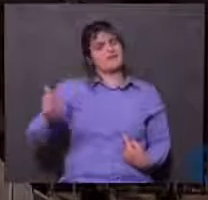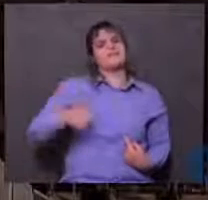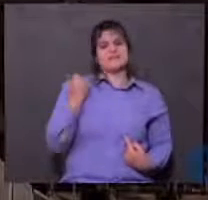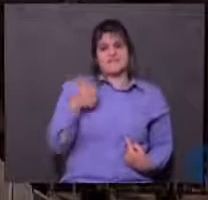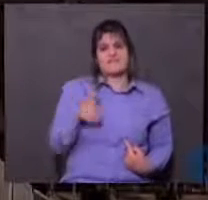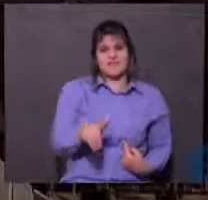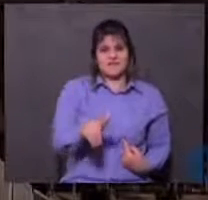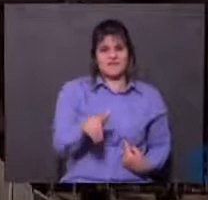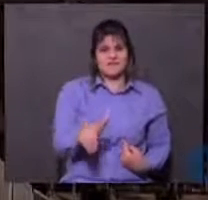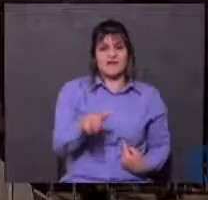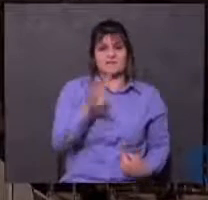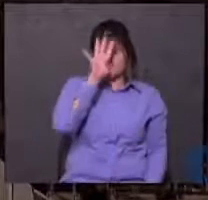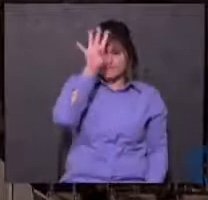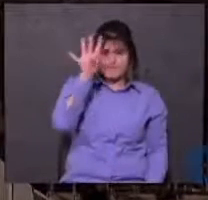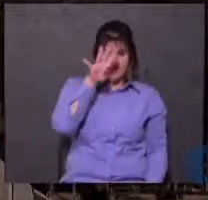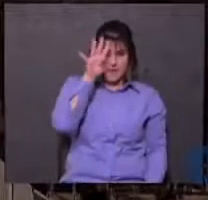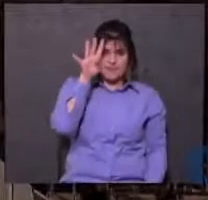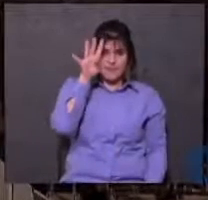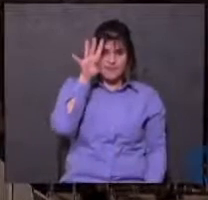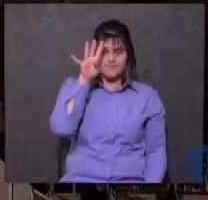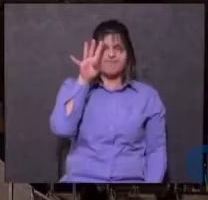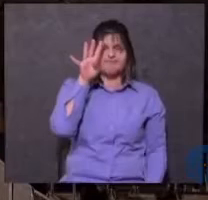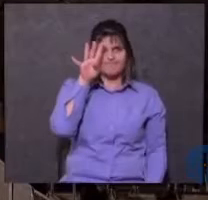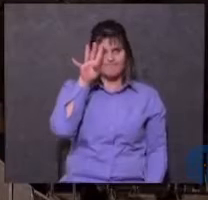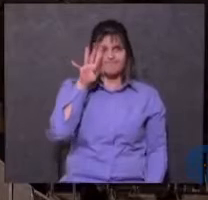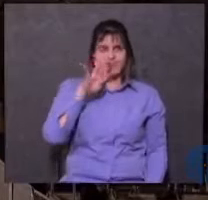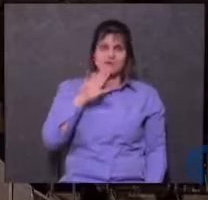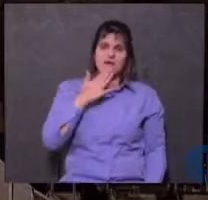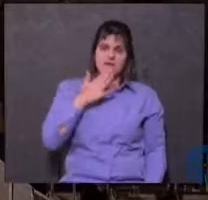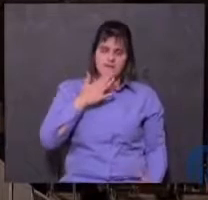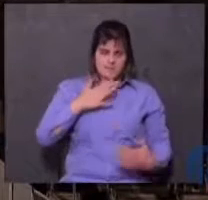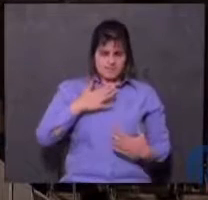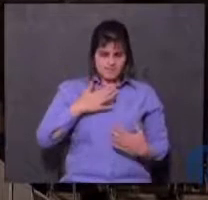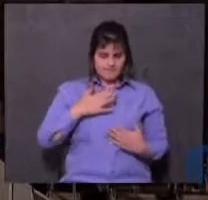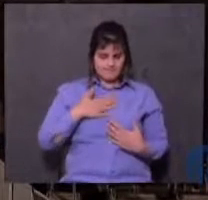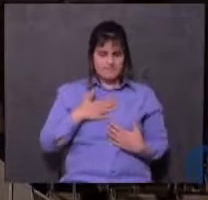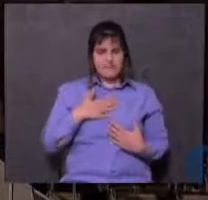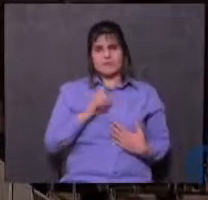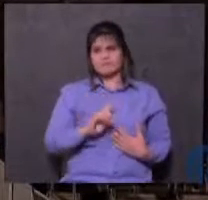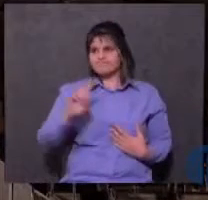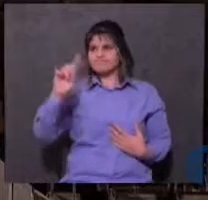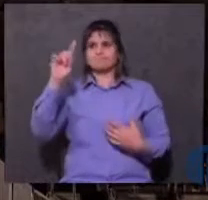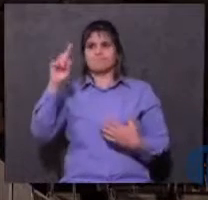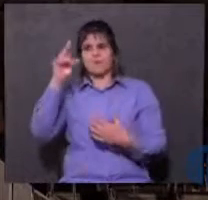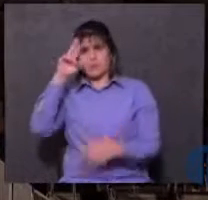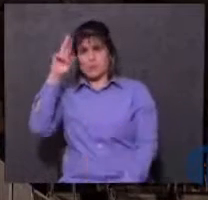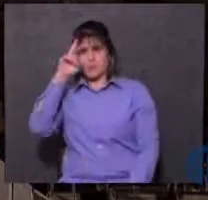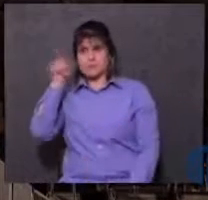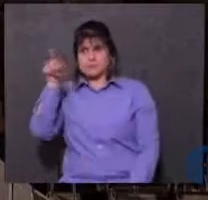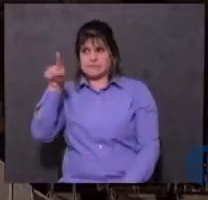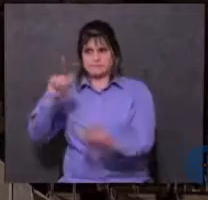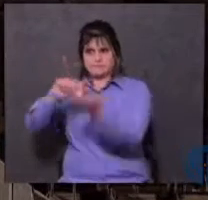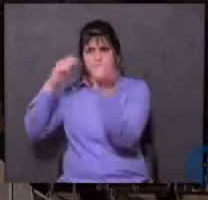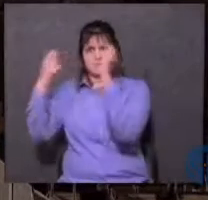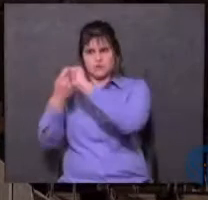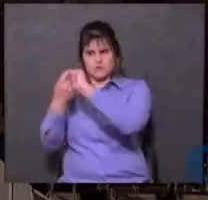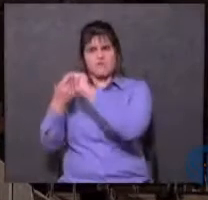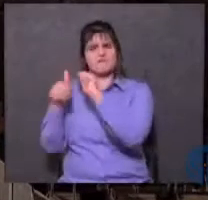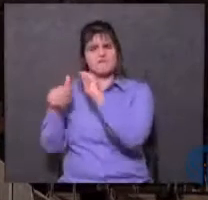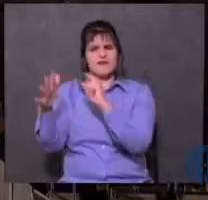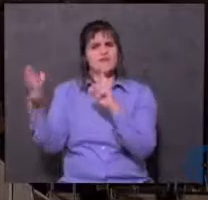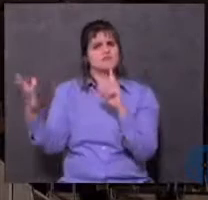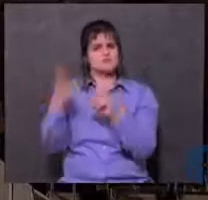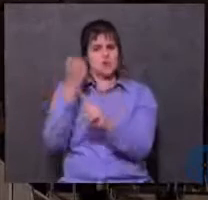O Santo Padre consagrar-me-á à Rússia, que se converterá, e será concedido ao